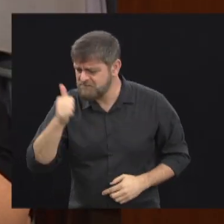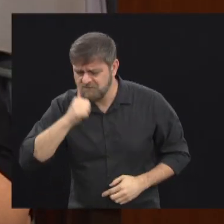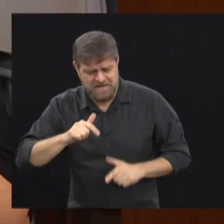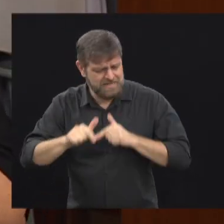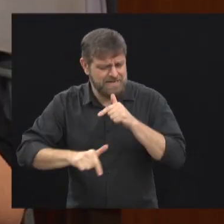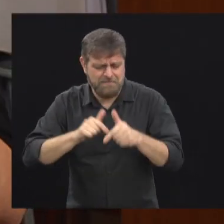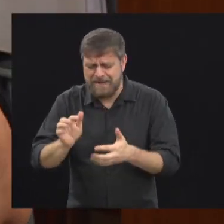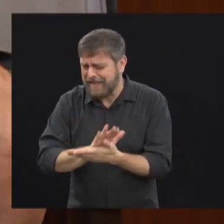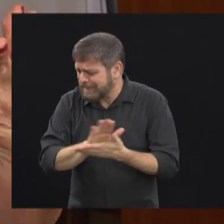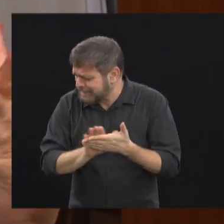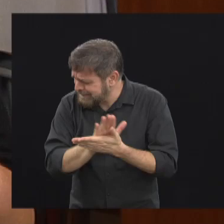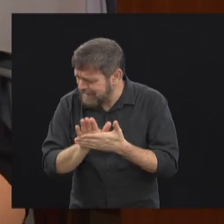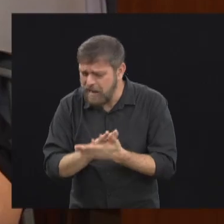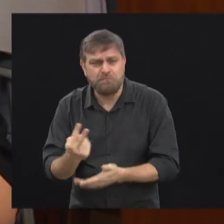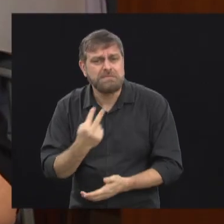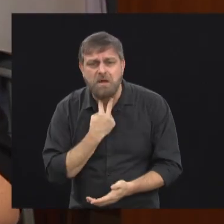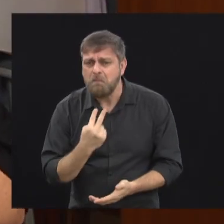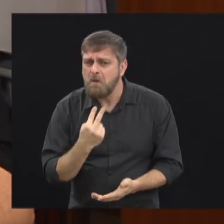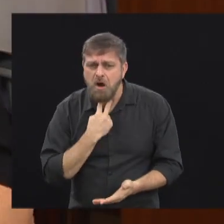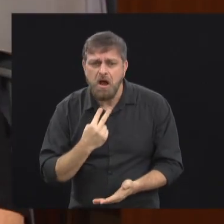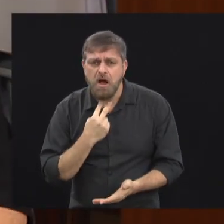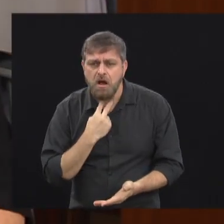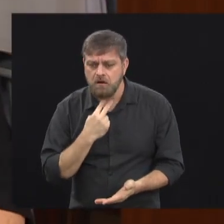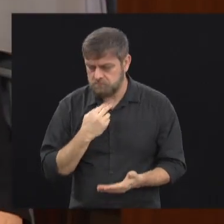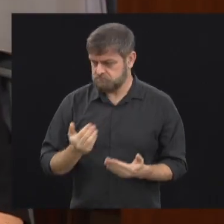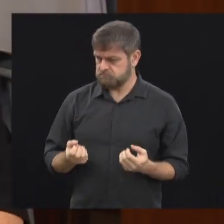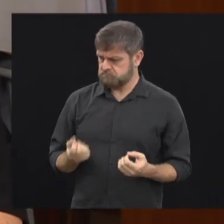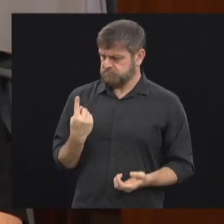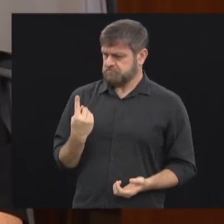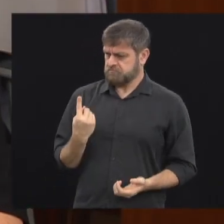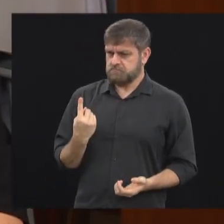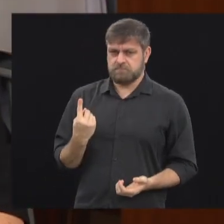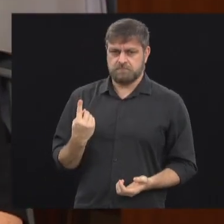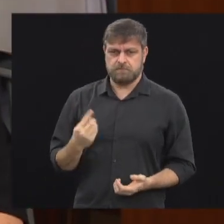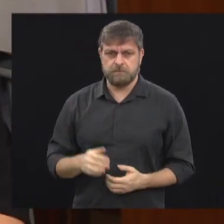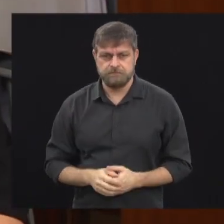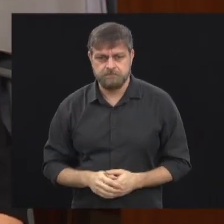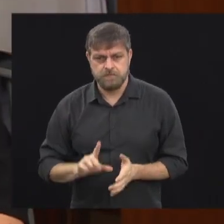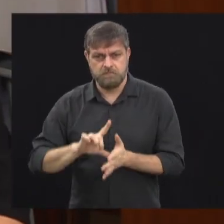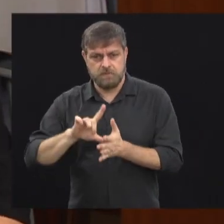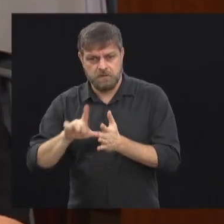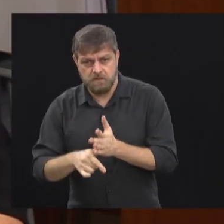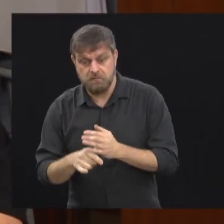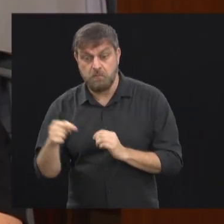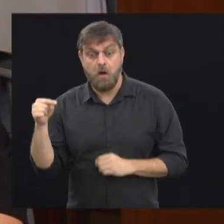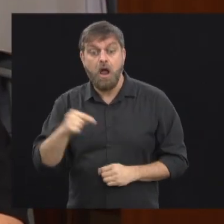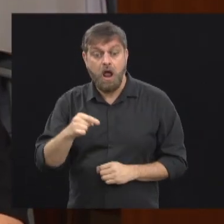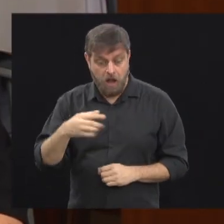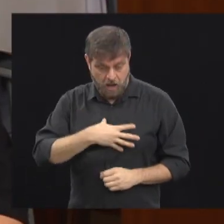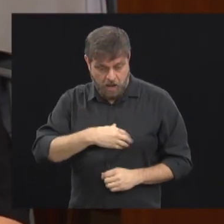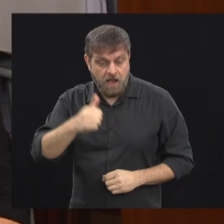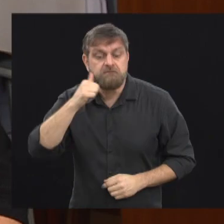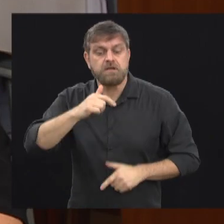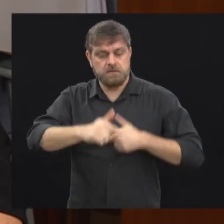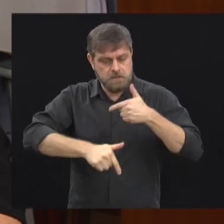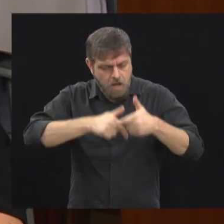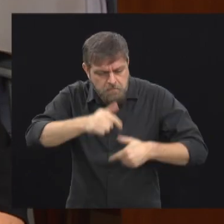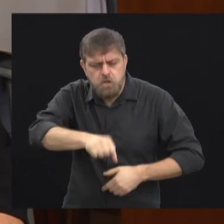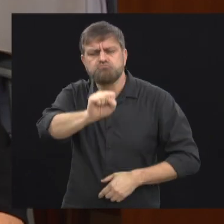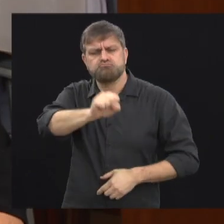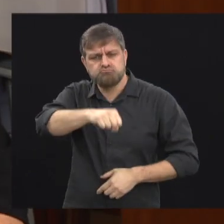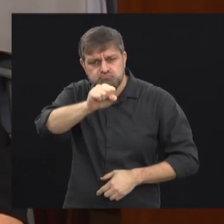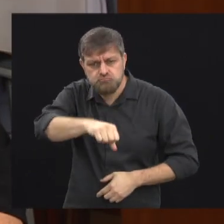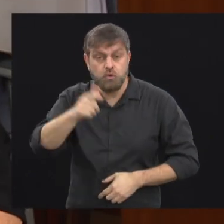trabalhar. Ela não pode trabalhar. E mais tarde essa moça trabalhou